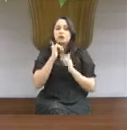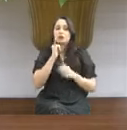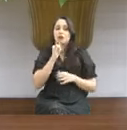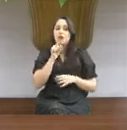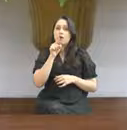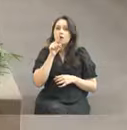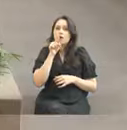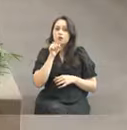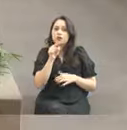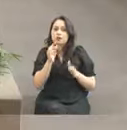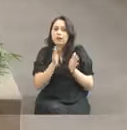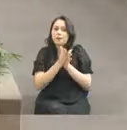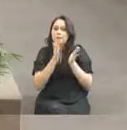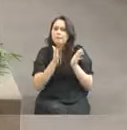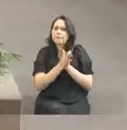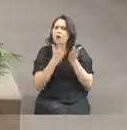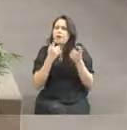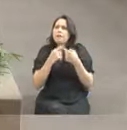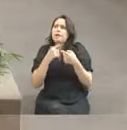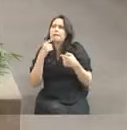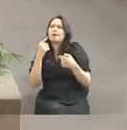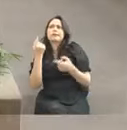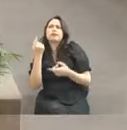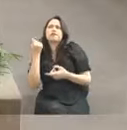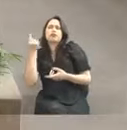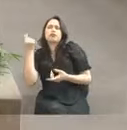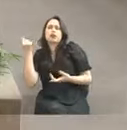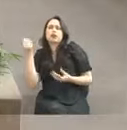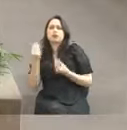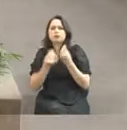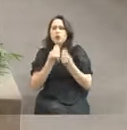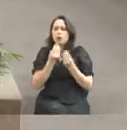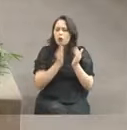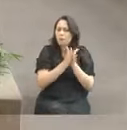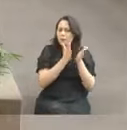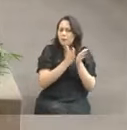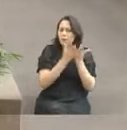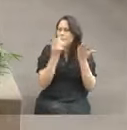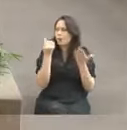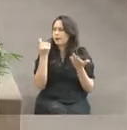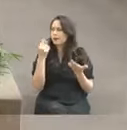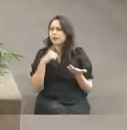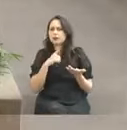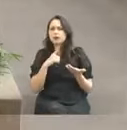Aí que é o problema. Como é que um pobre pode ser rico, irmão?